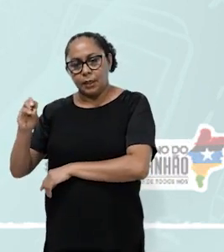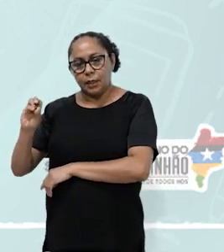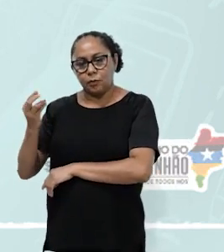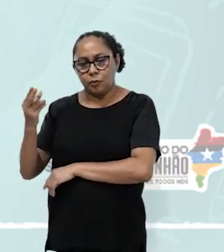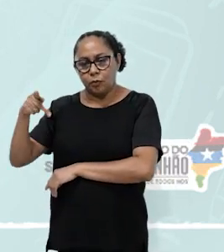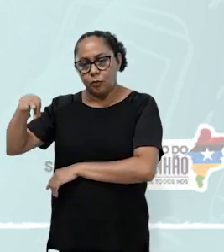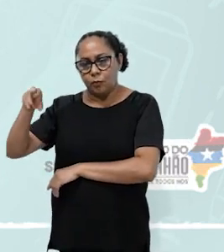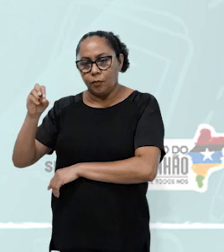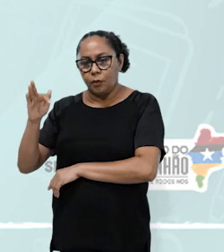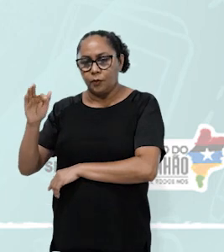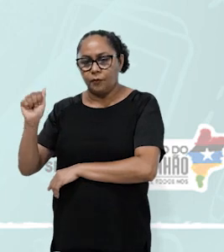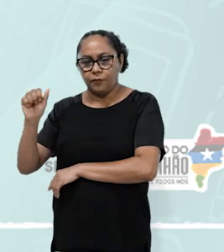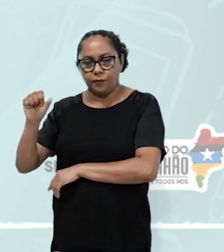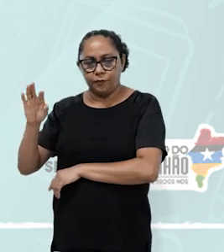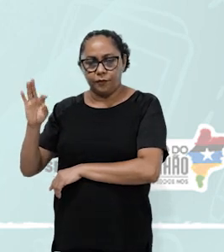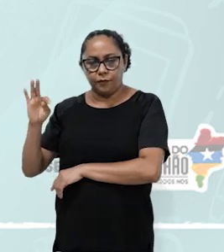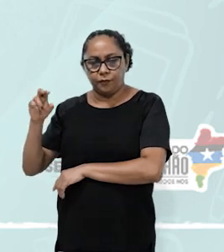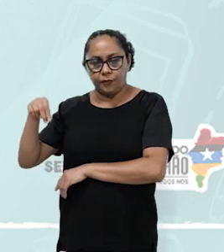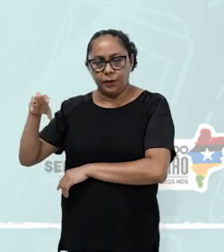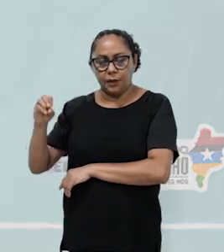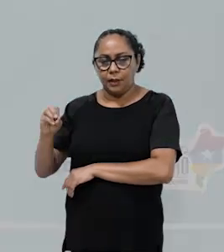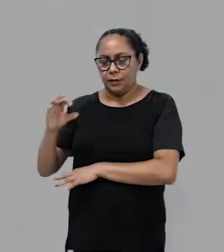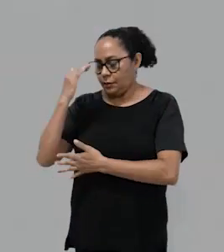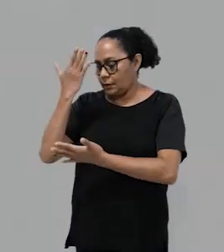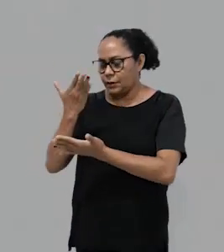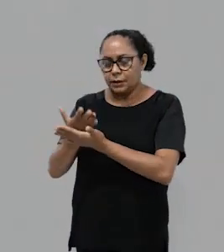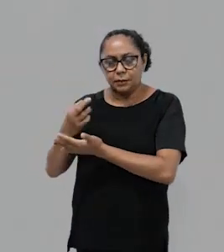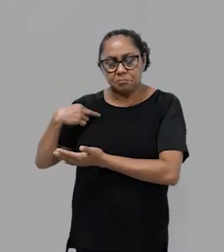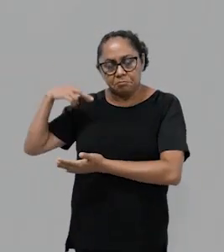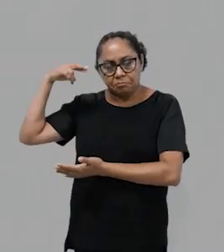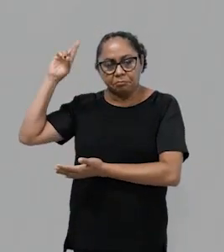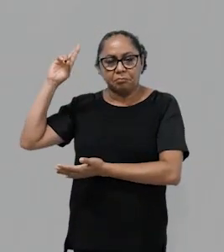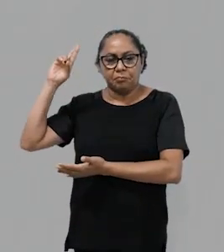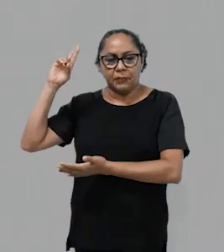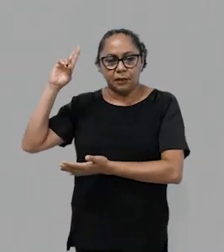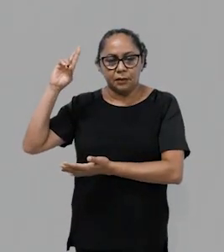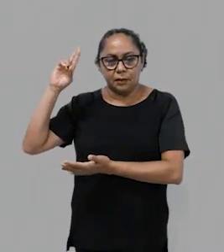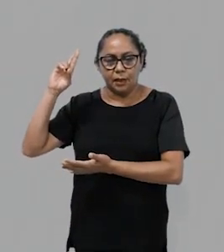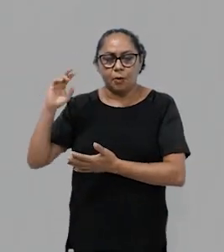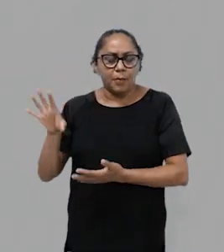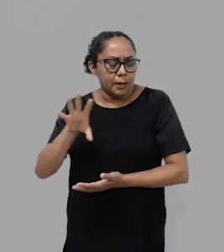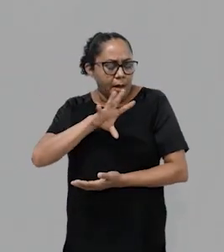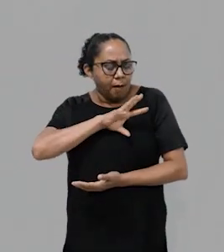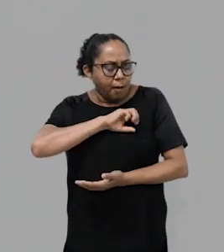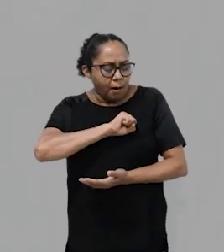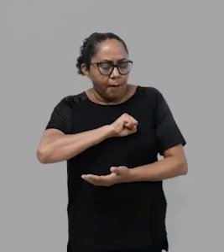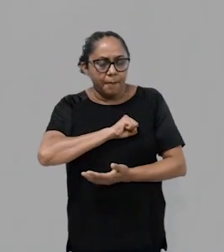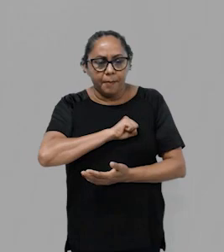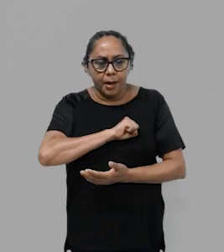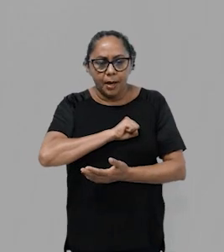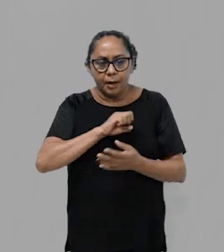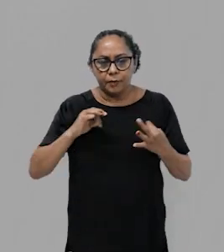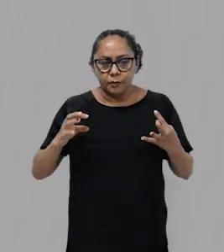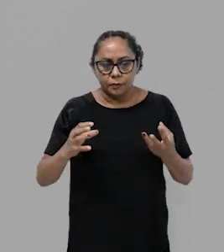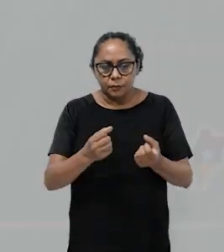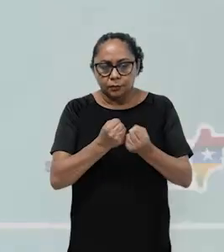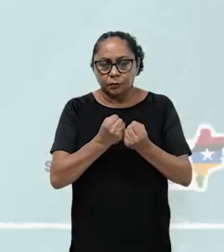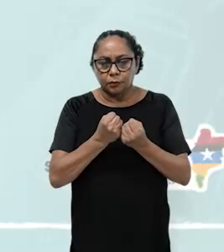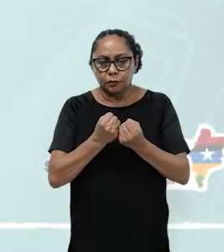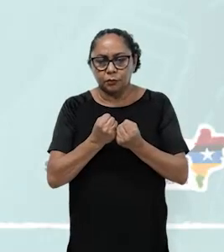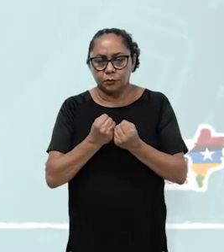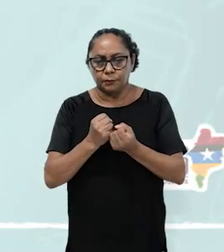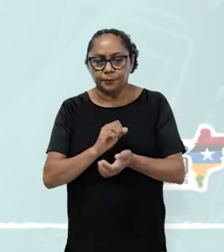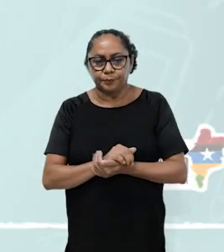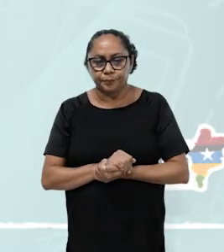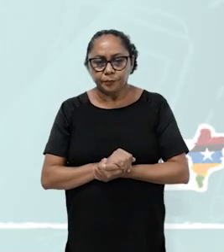era ateu, assumido, mas amava as figuras religiosas que vinham do Barroco e do Renascimento. Ainda Gauguin, olha só